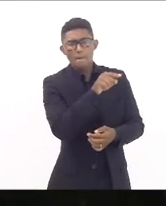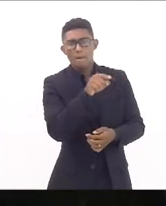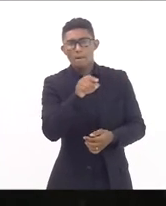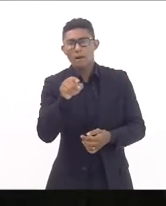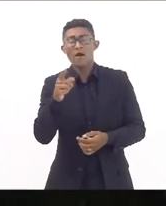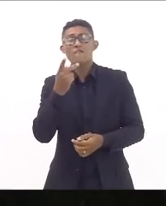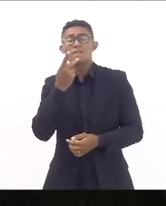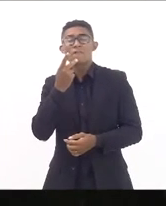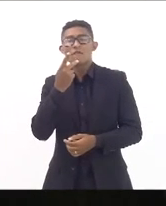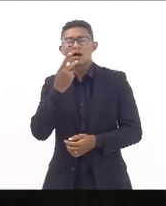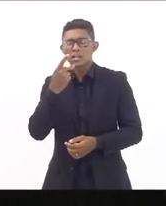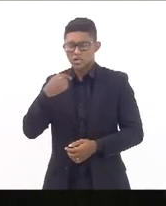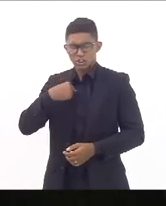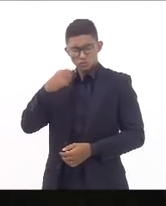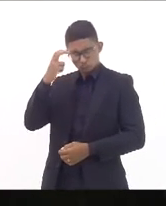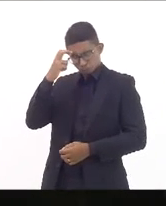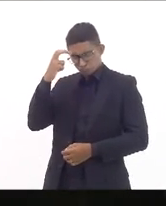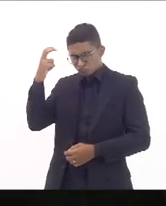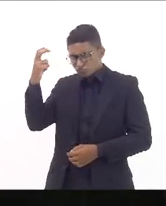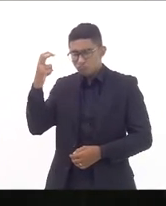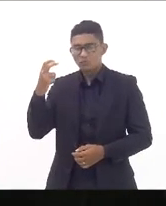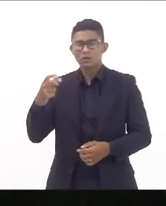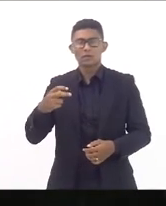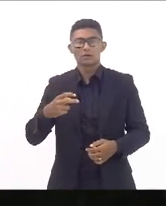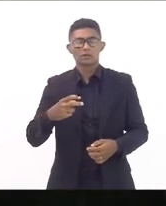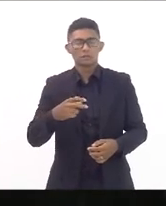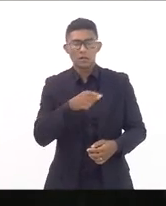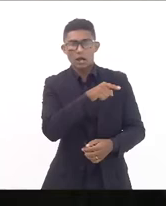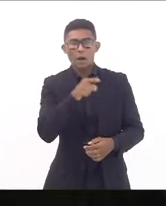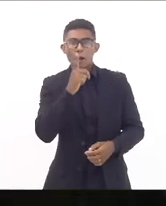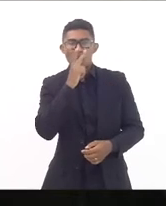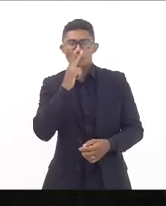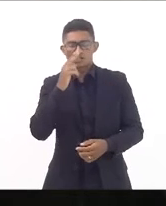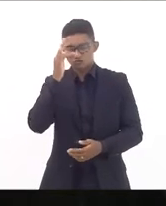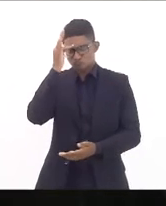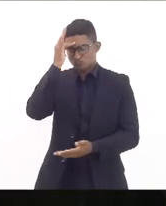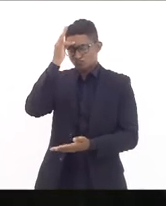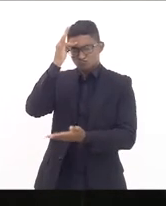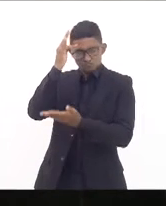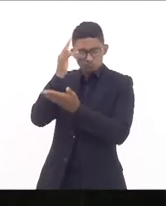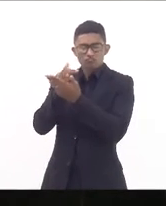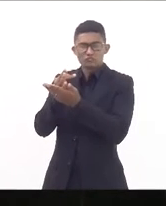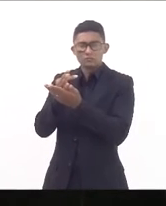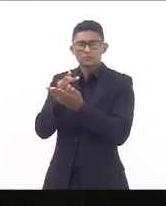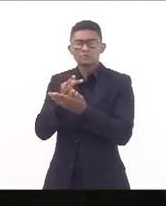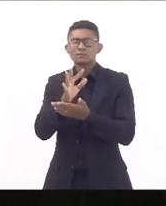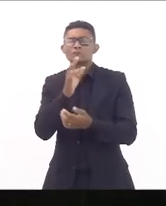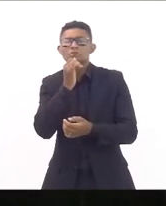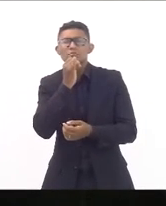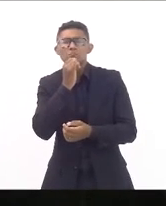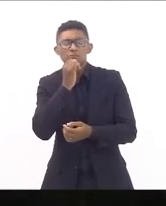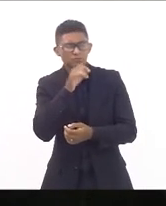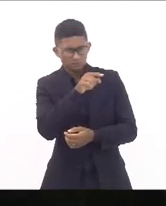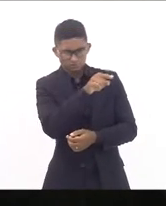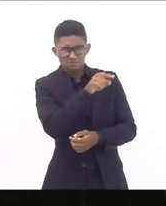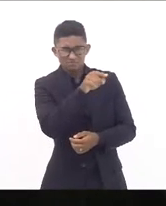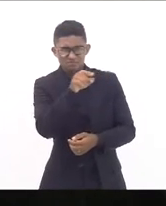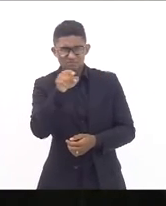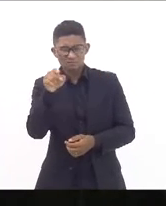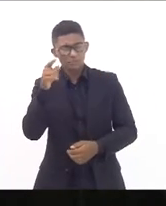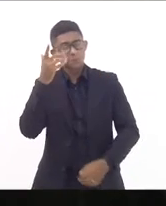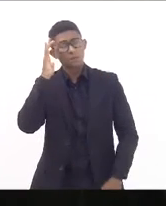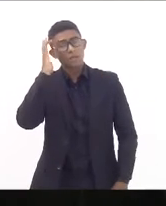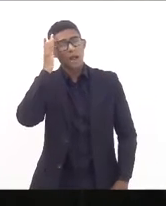pela fé, né? Porque eu não consigo entender intelectual poder achar